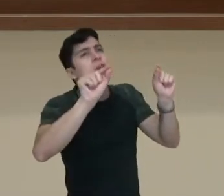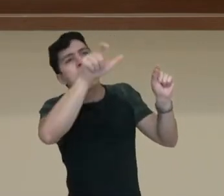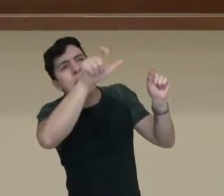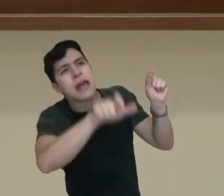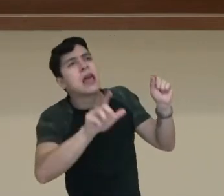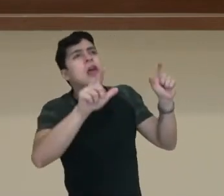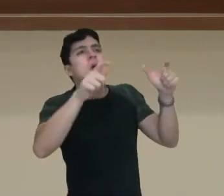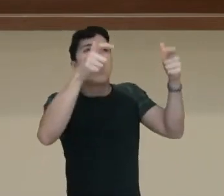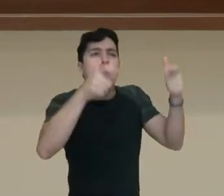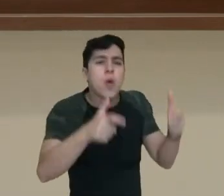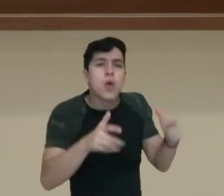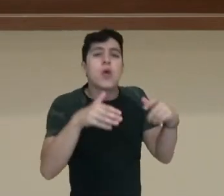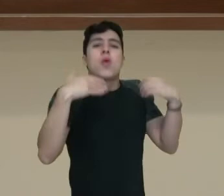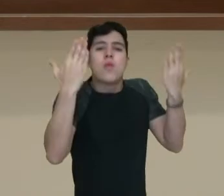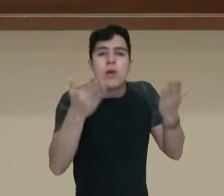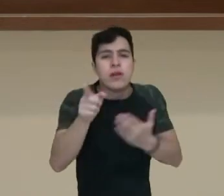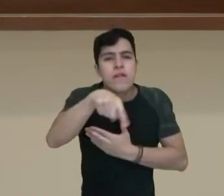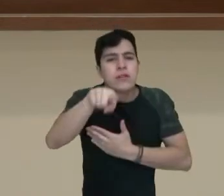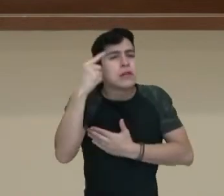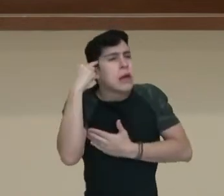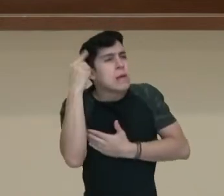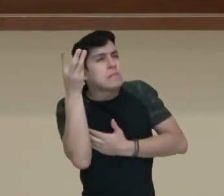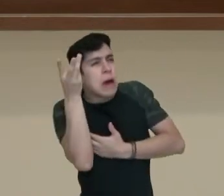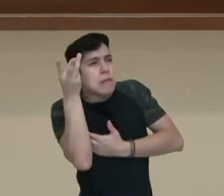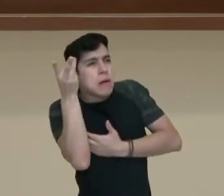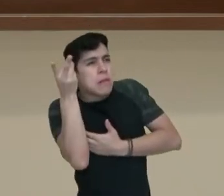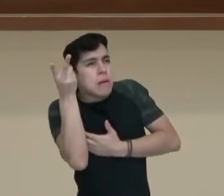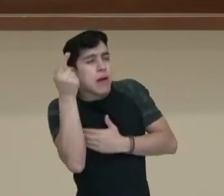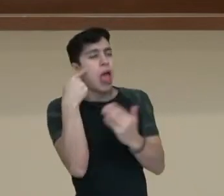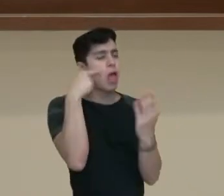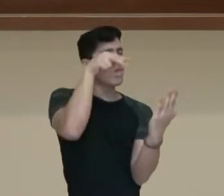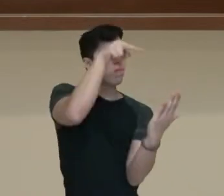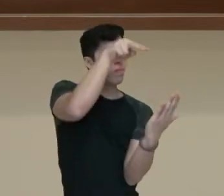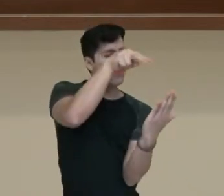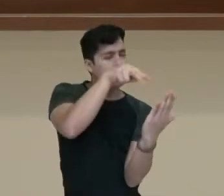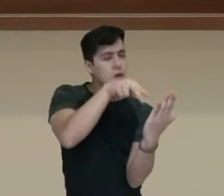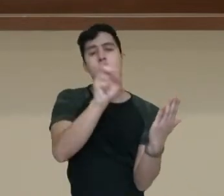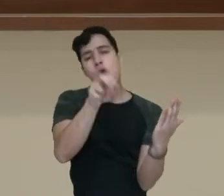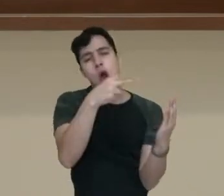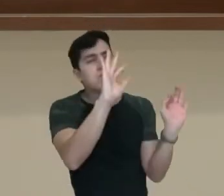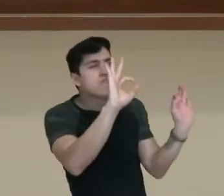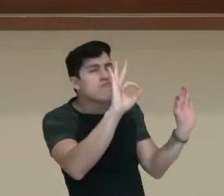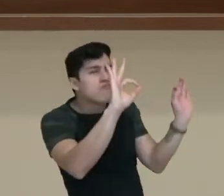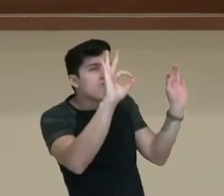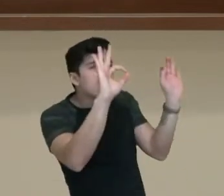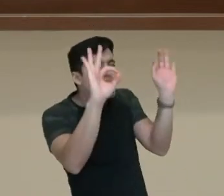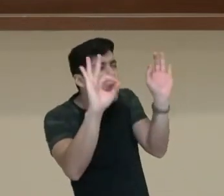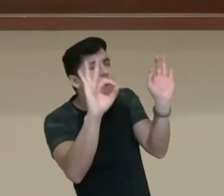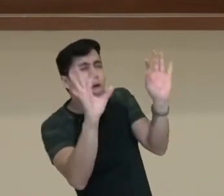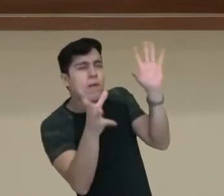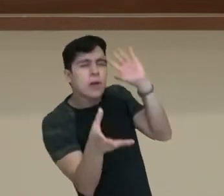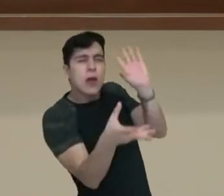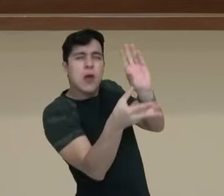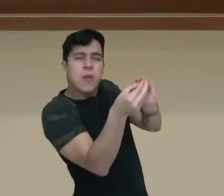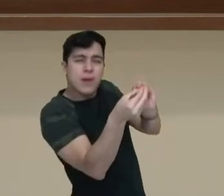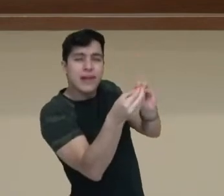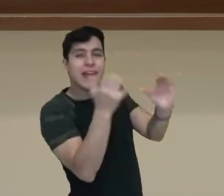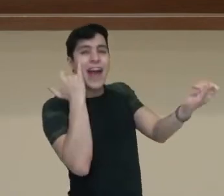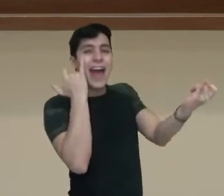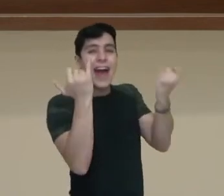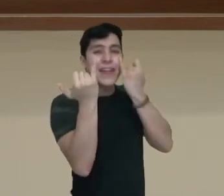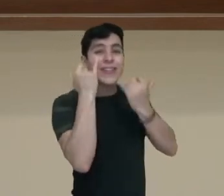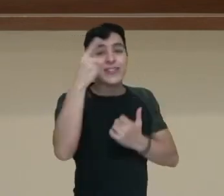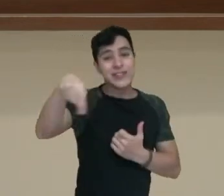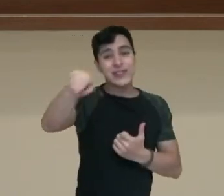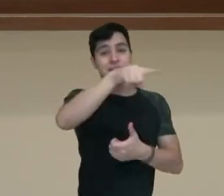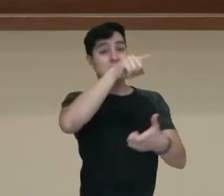onde. Sempre se pergunte, sempre faça essas perguntas para você interpretar bem a notícia que você está lendo.